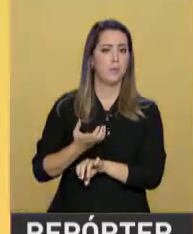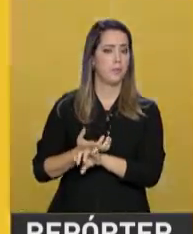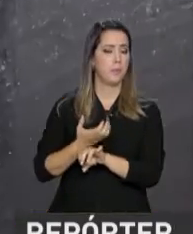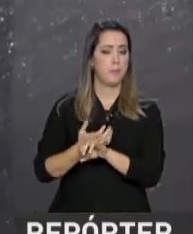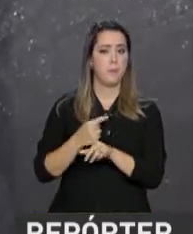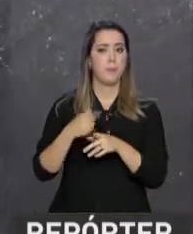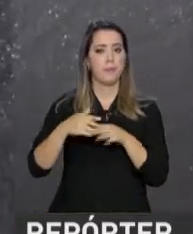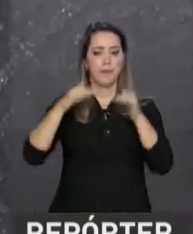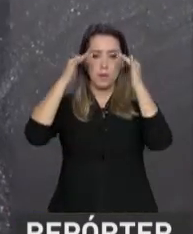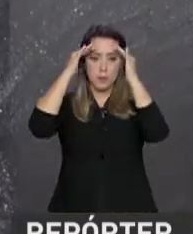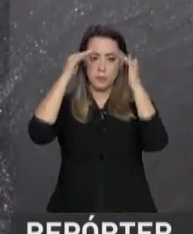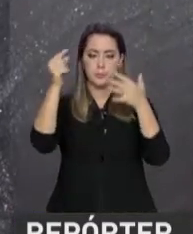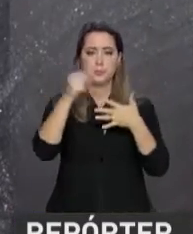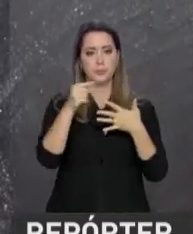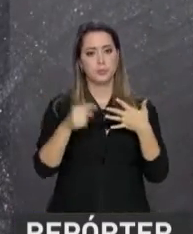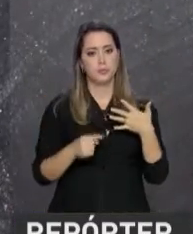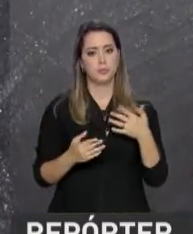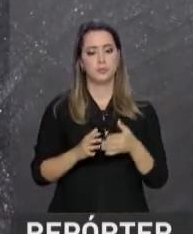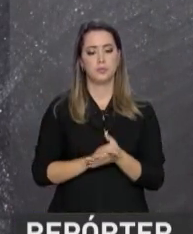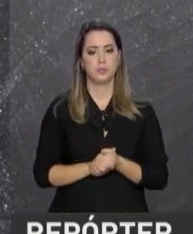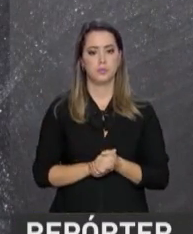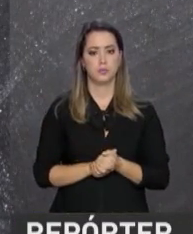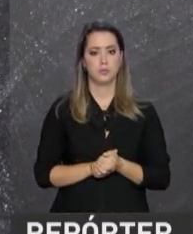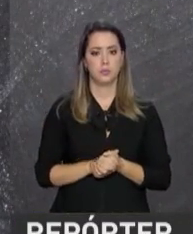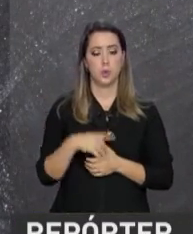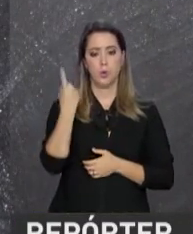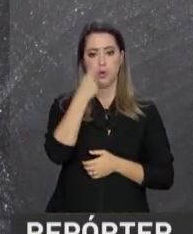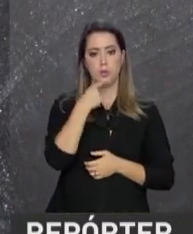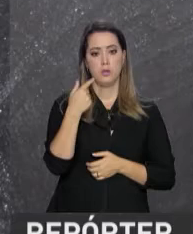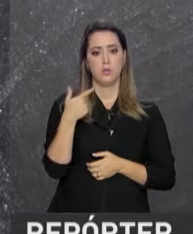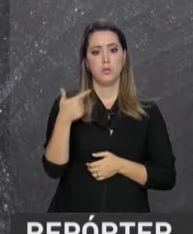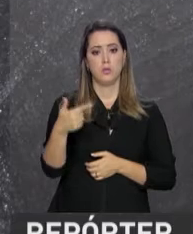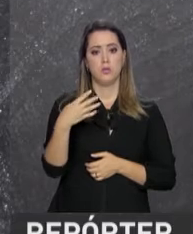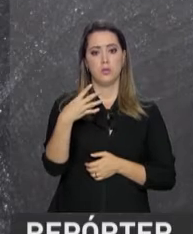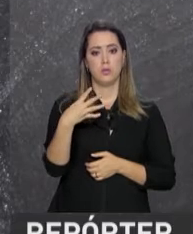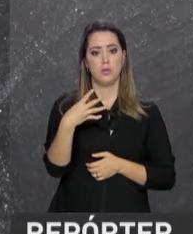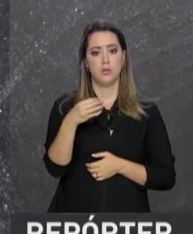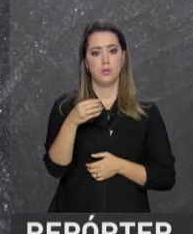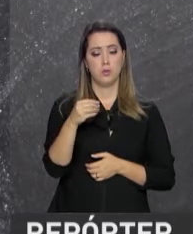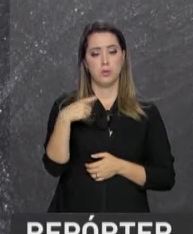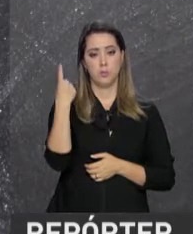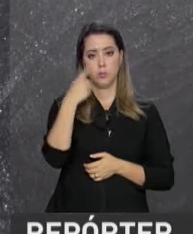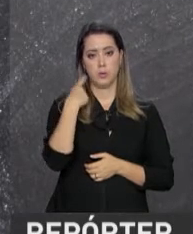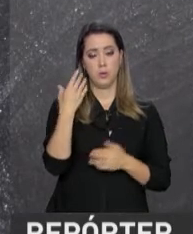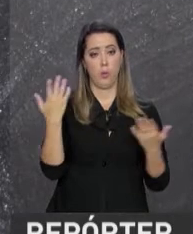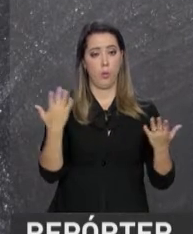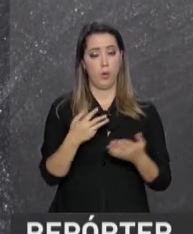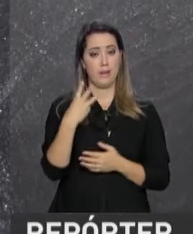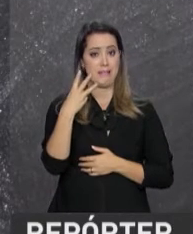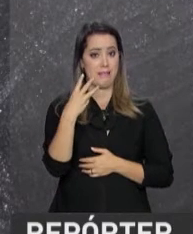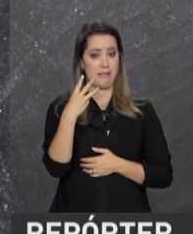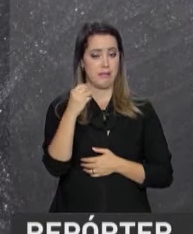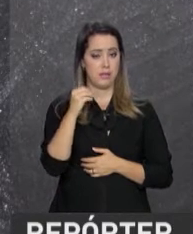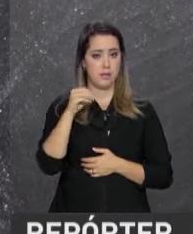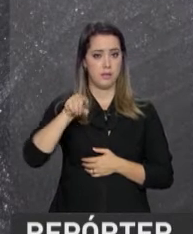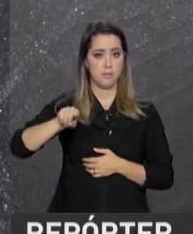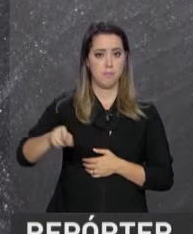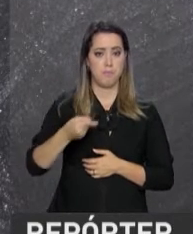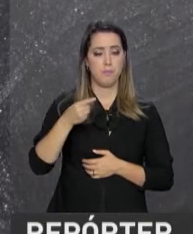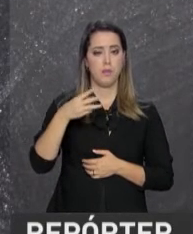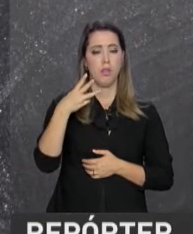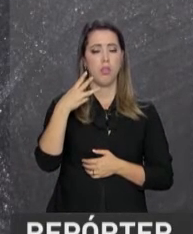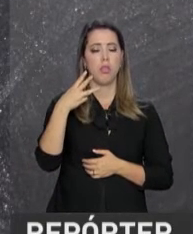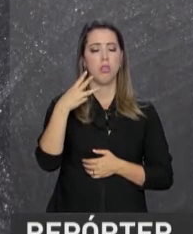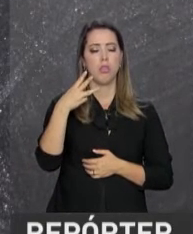obedecendo alguns critérios mínimos a carga horária vai passar de duas mil e 400 horas para 3 mil horas